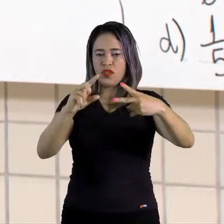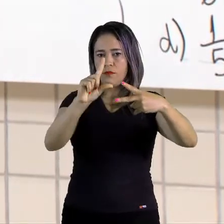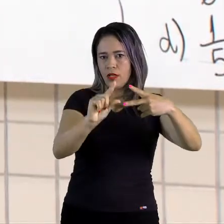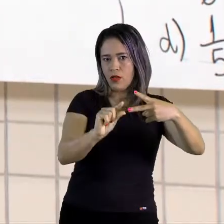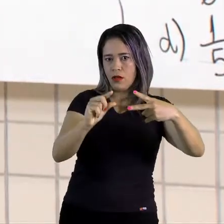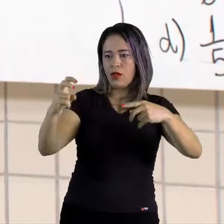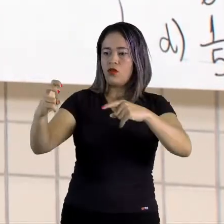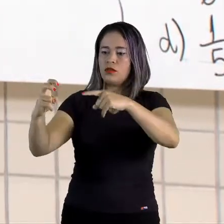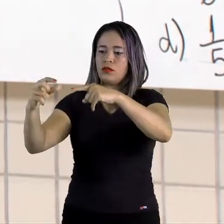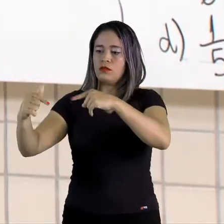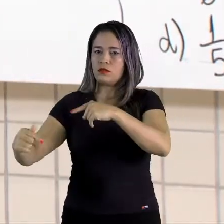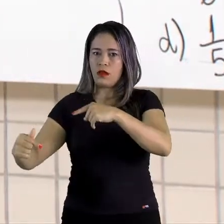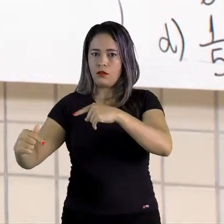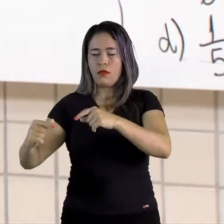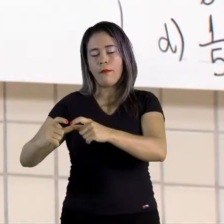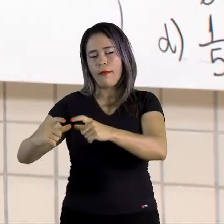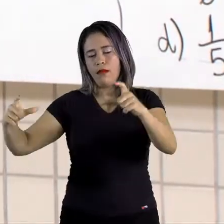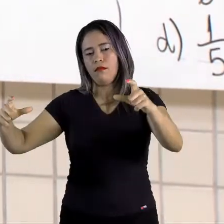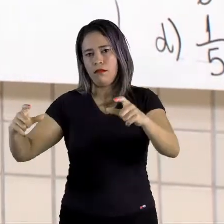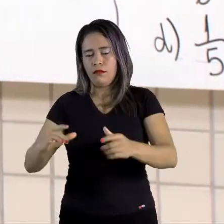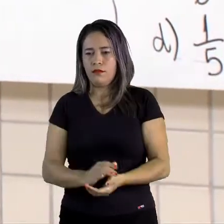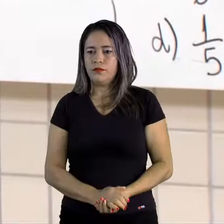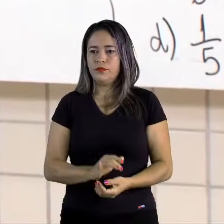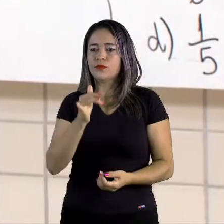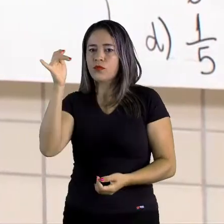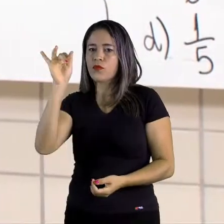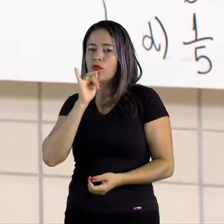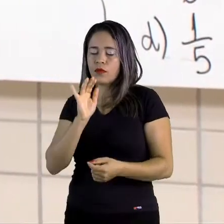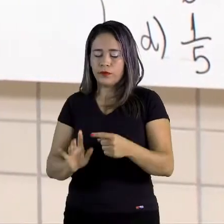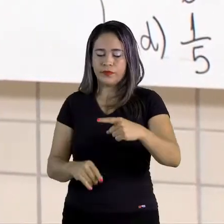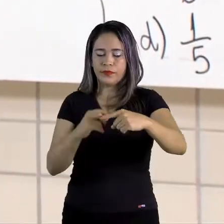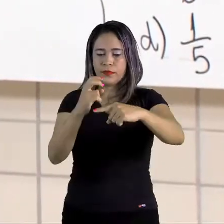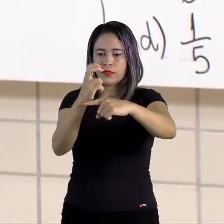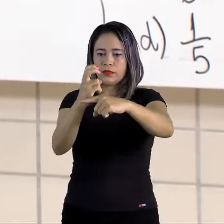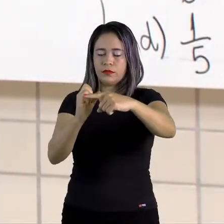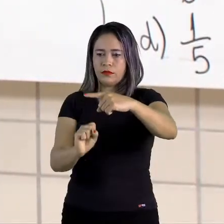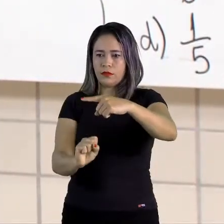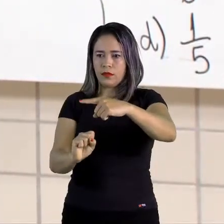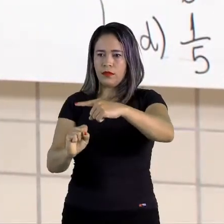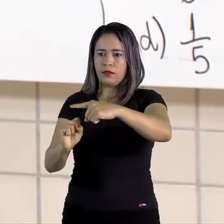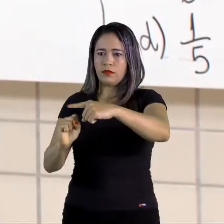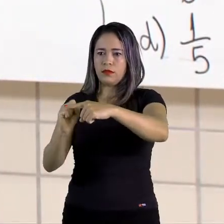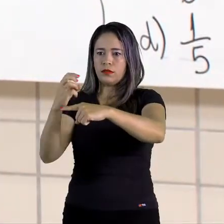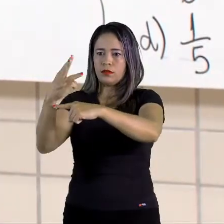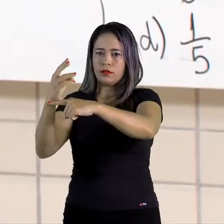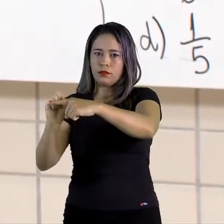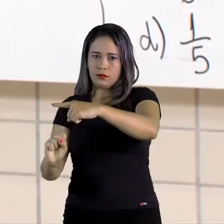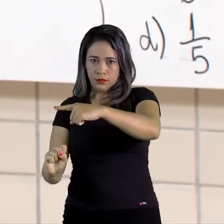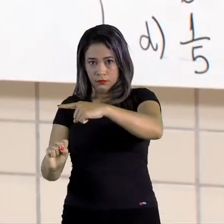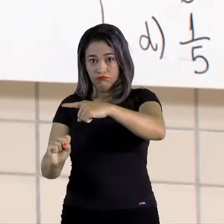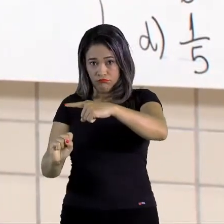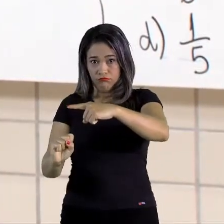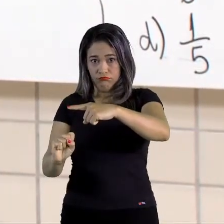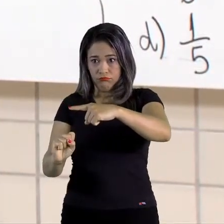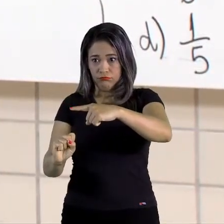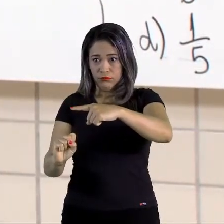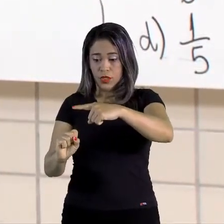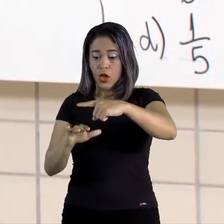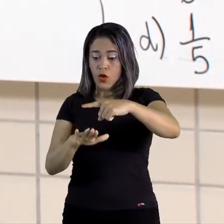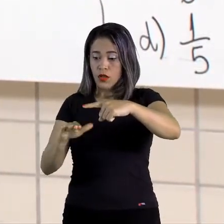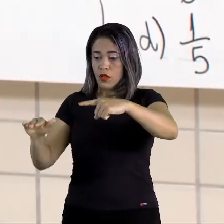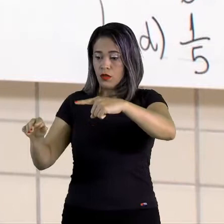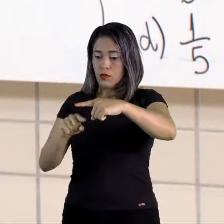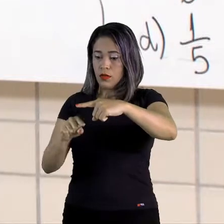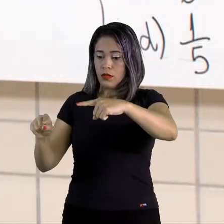a maior fração. Outro exemplo, 5/8 e 3/8. Os denominadores